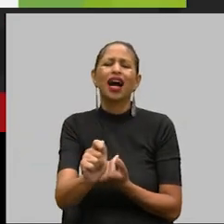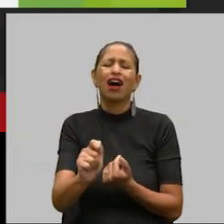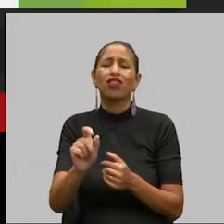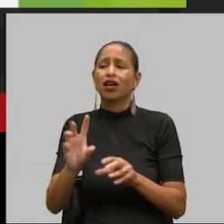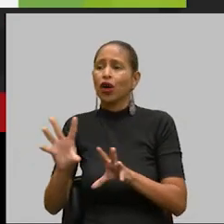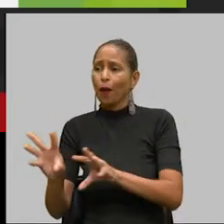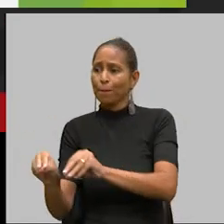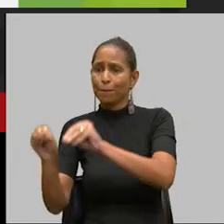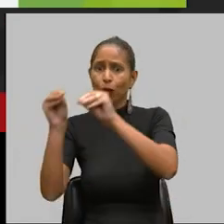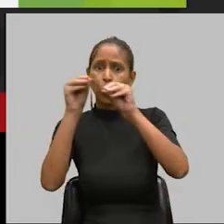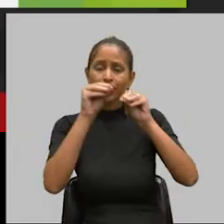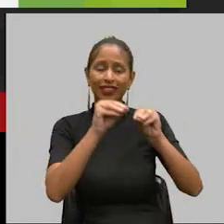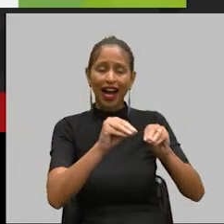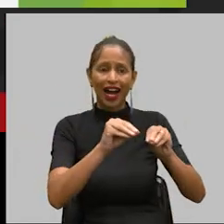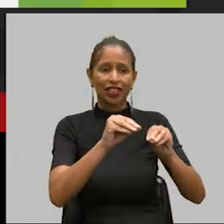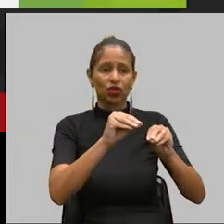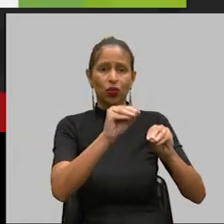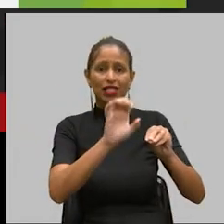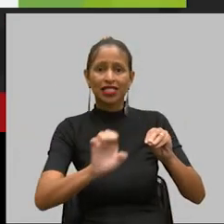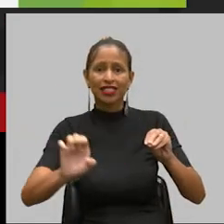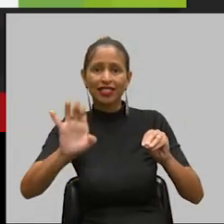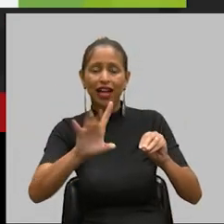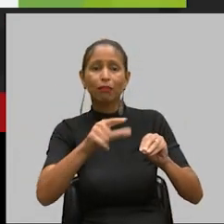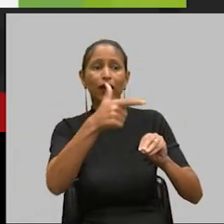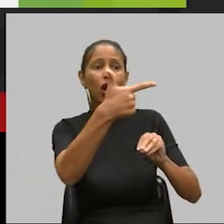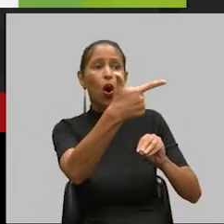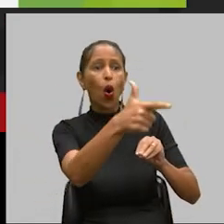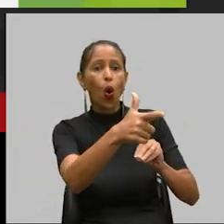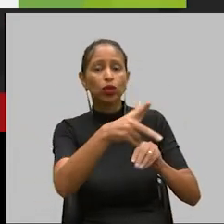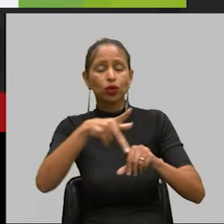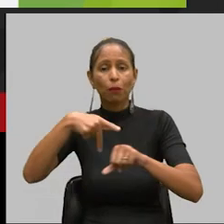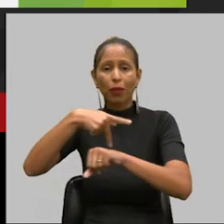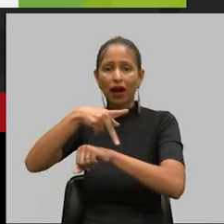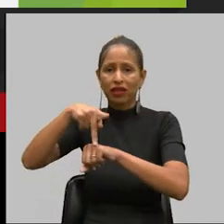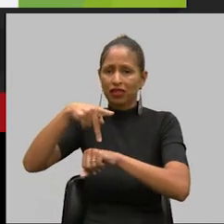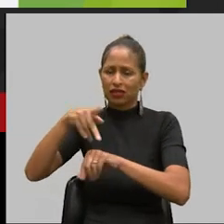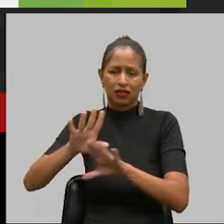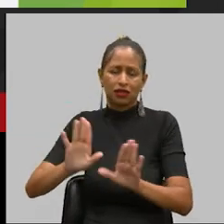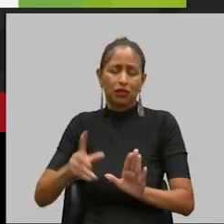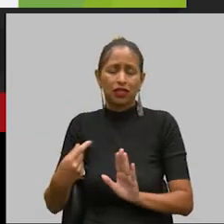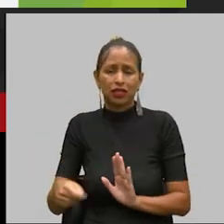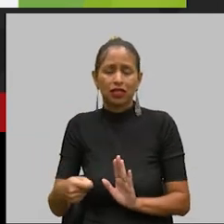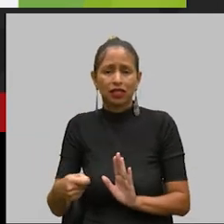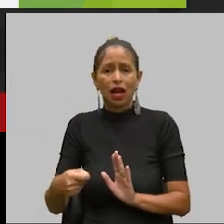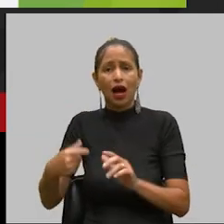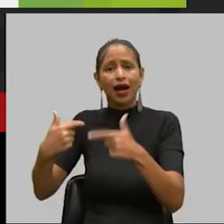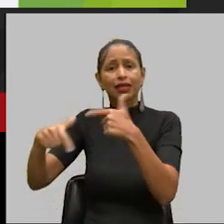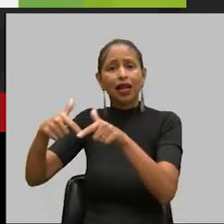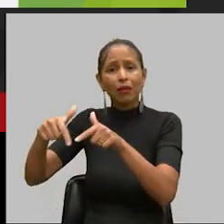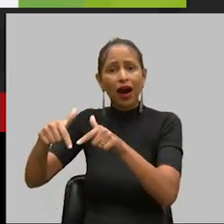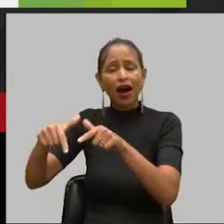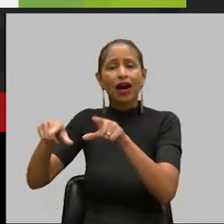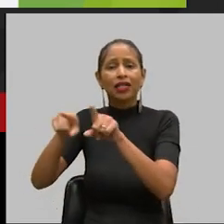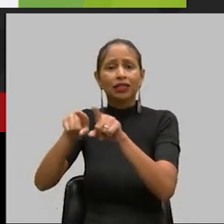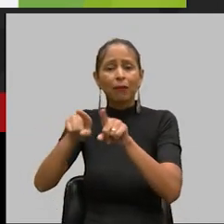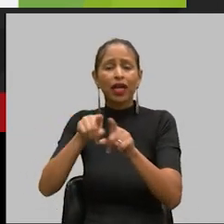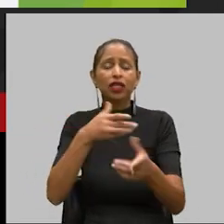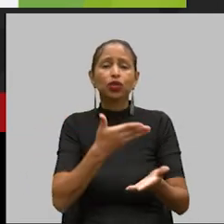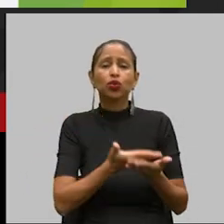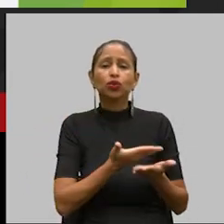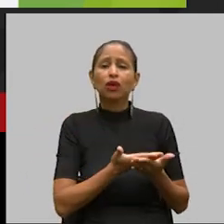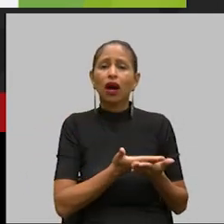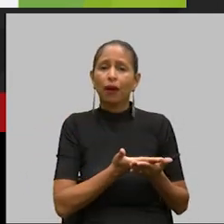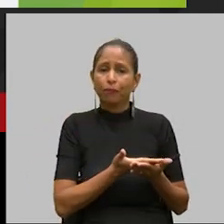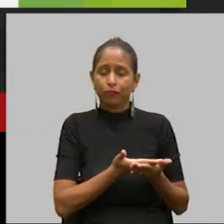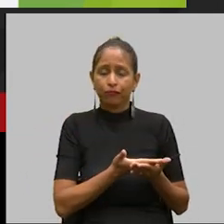estado de Minas Gerais para poder ir para outros países tanto para trabalhar quanto para estudar